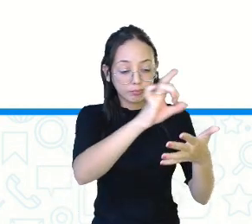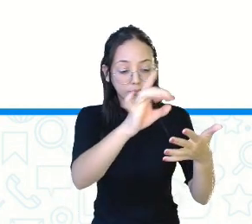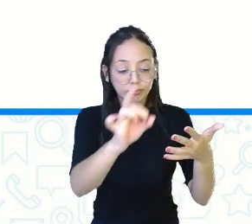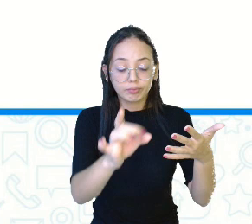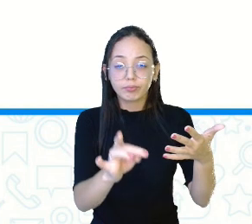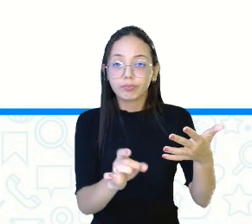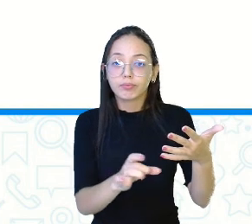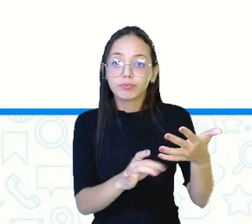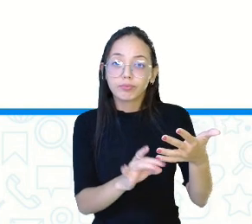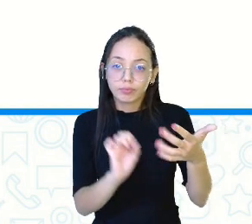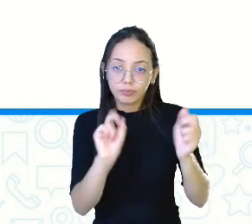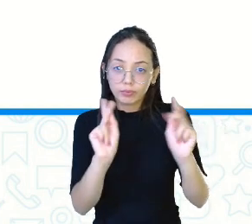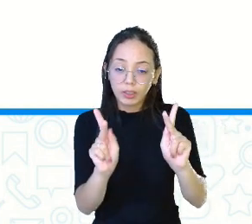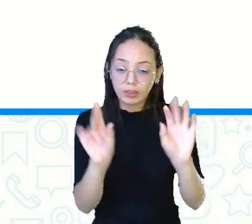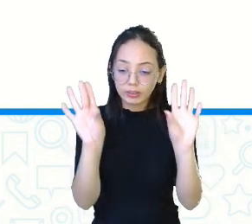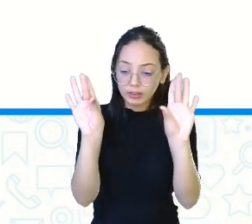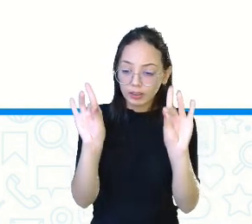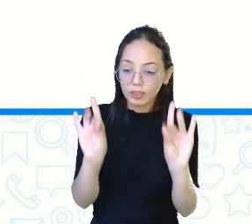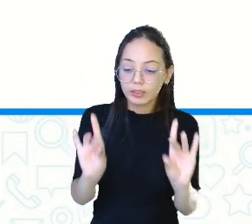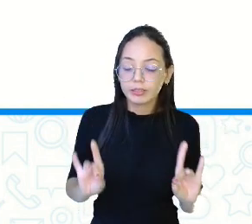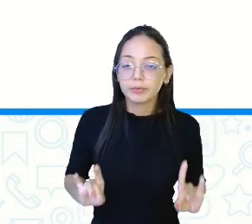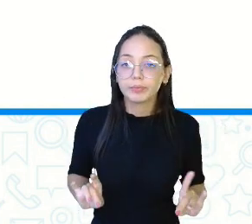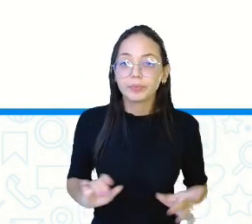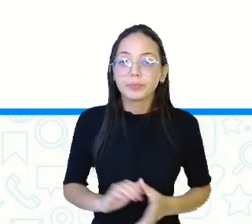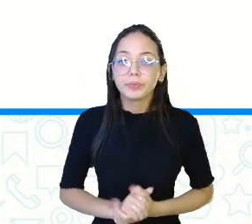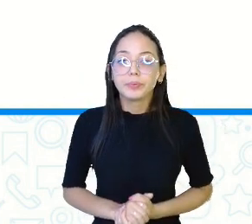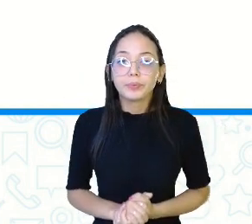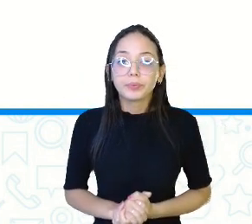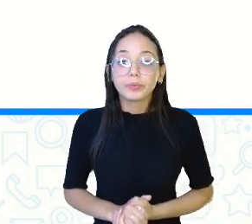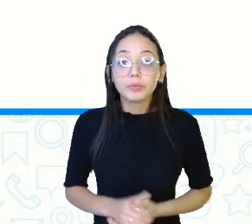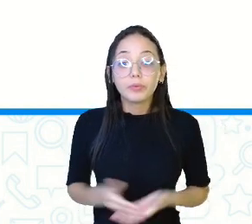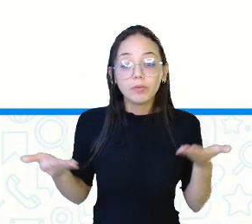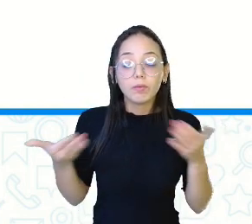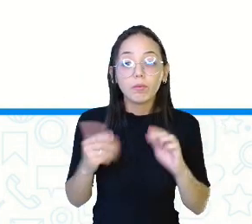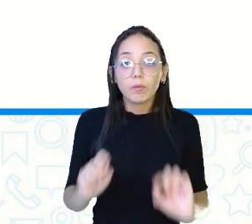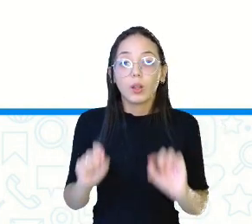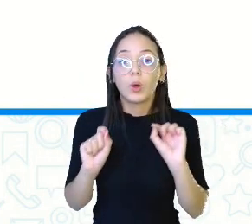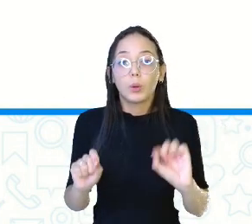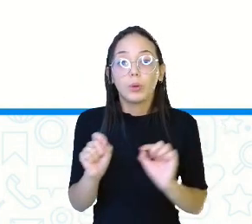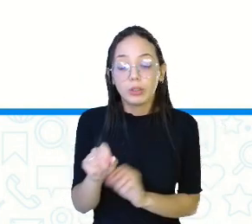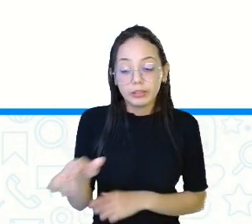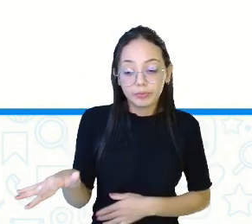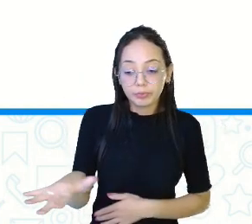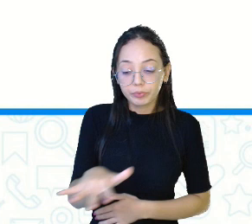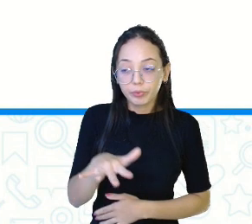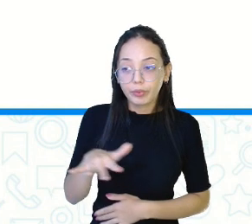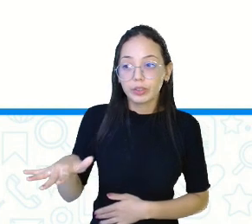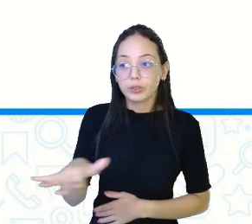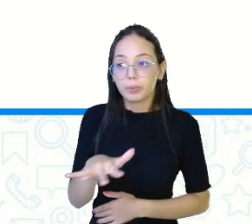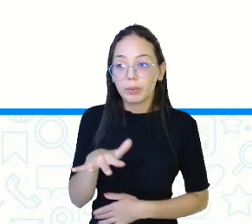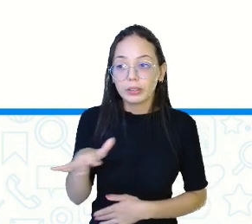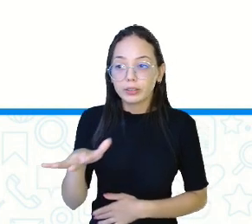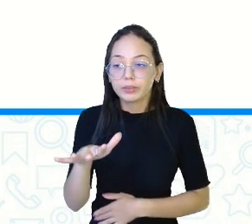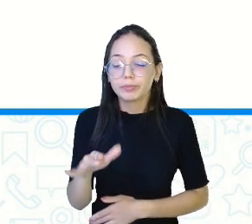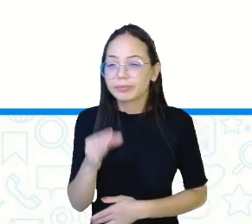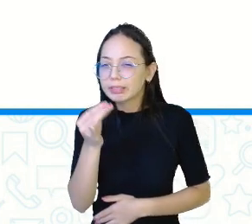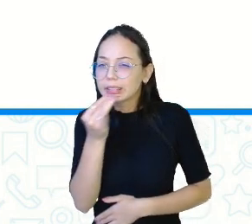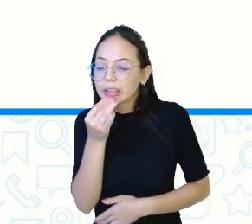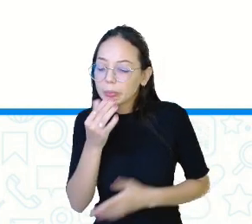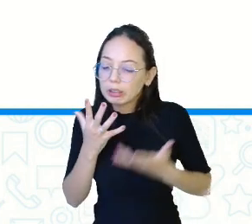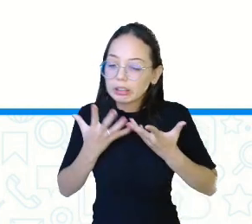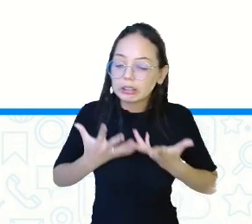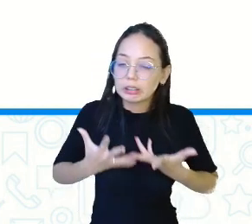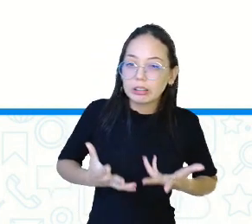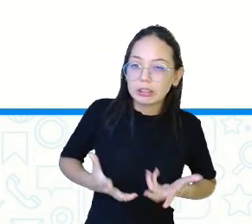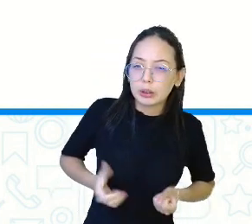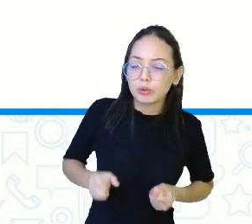tópicos mais detalhadamente, tá certo? Vamos falar sobre agora o espaço delimitado. Para que não fique cansativo